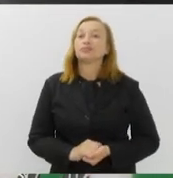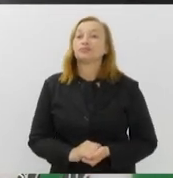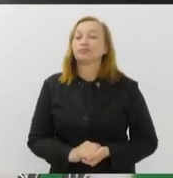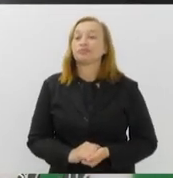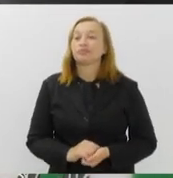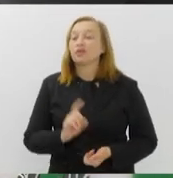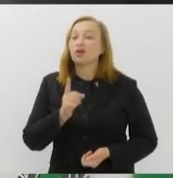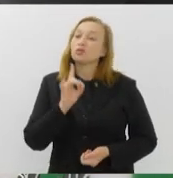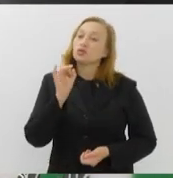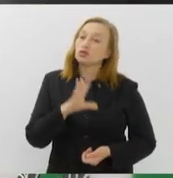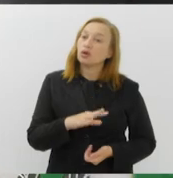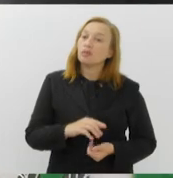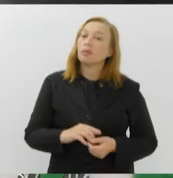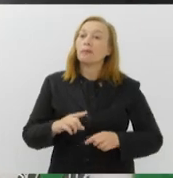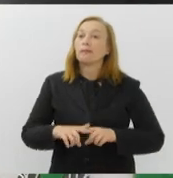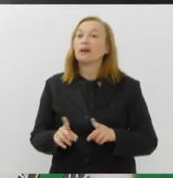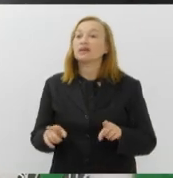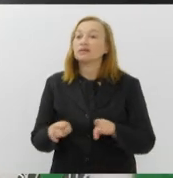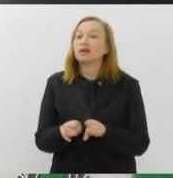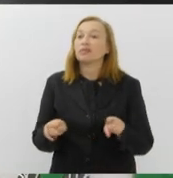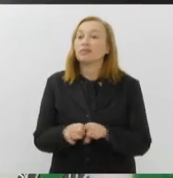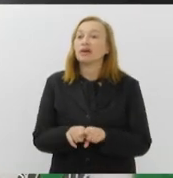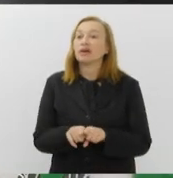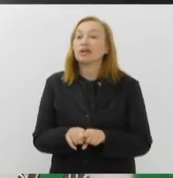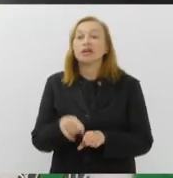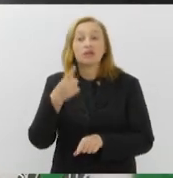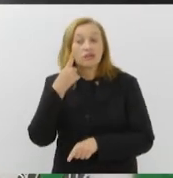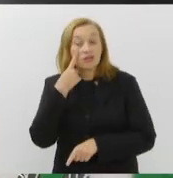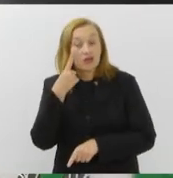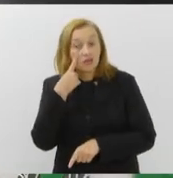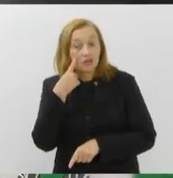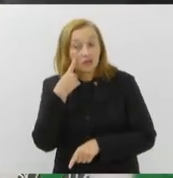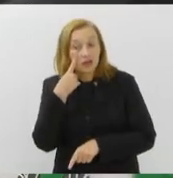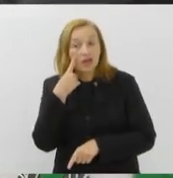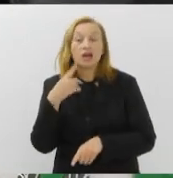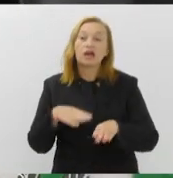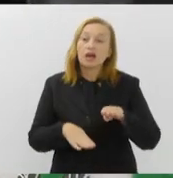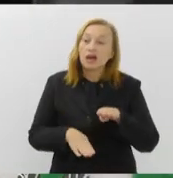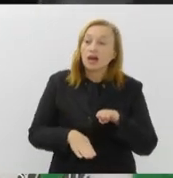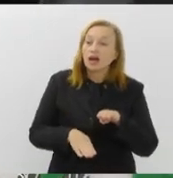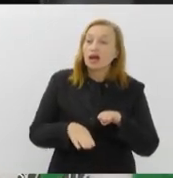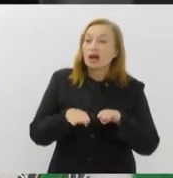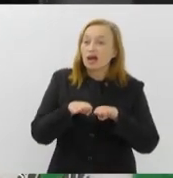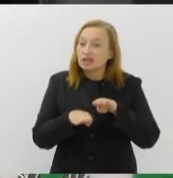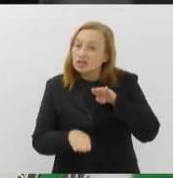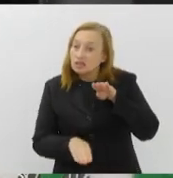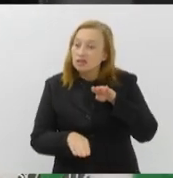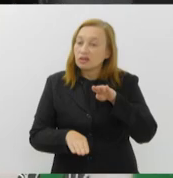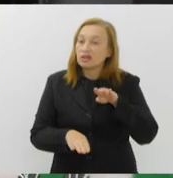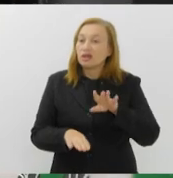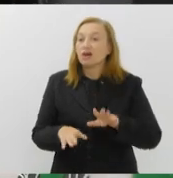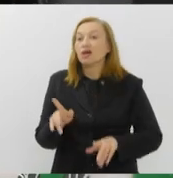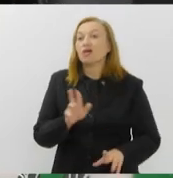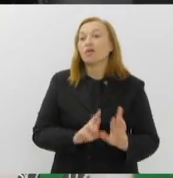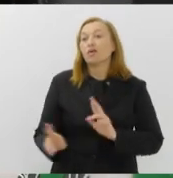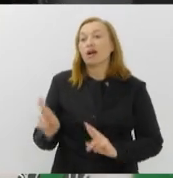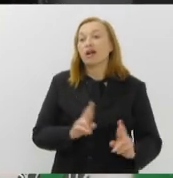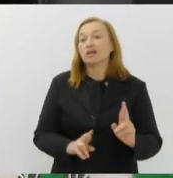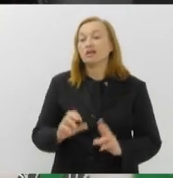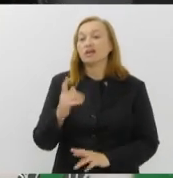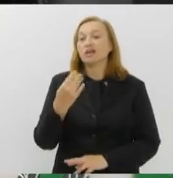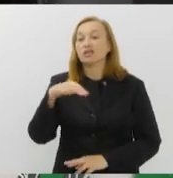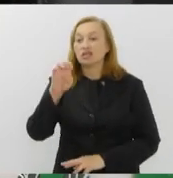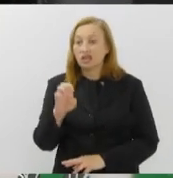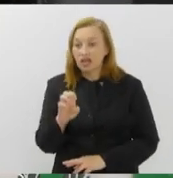Não só isso, também a gente vai ver as desigualdades com relação às creches